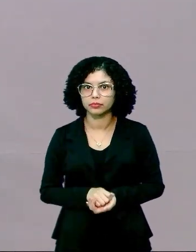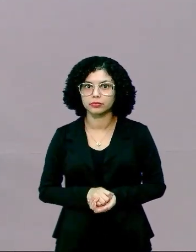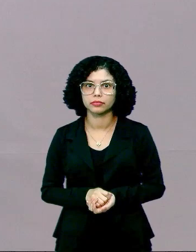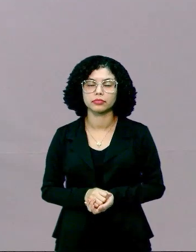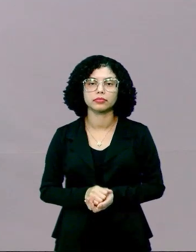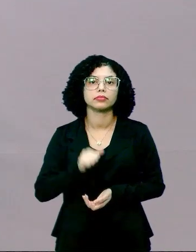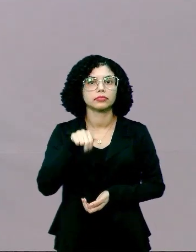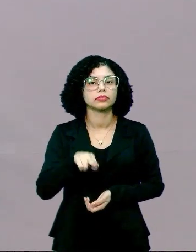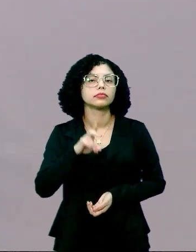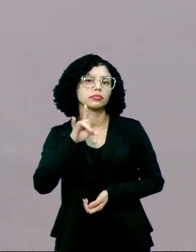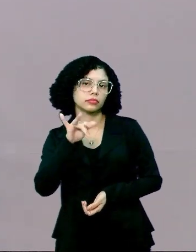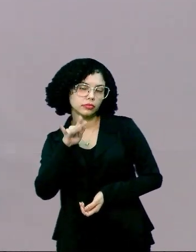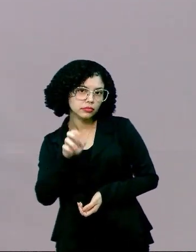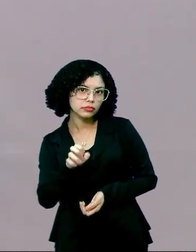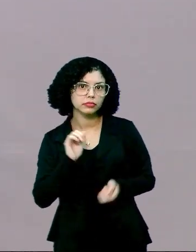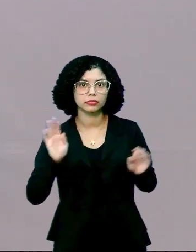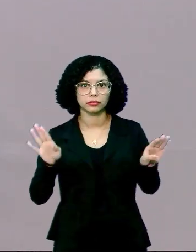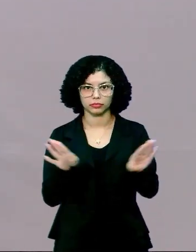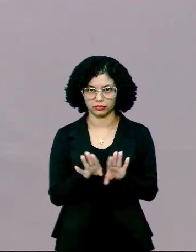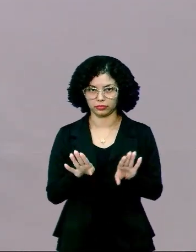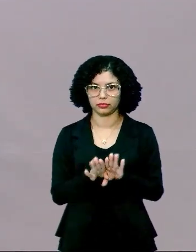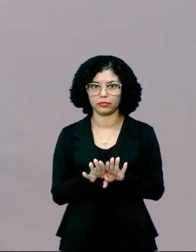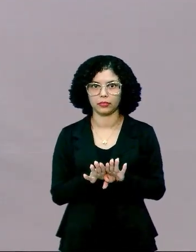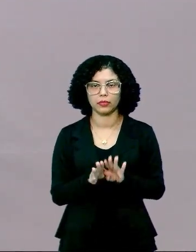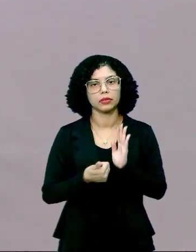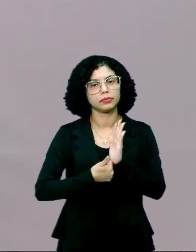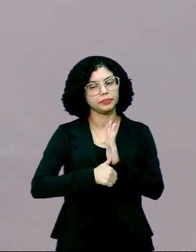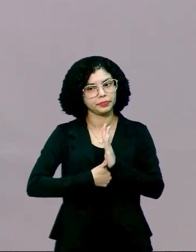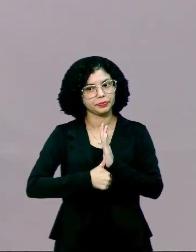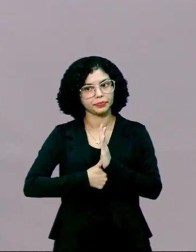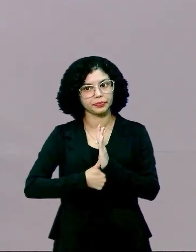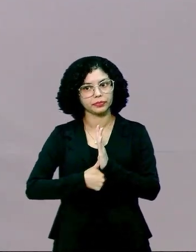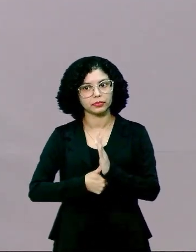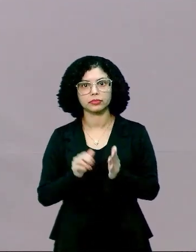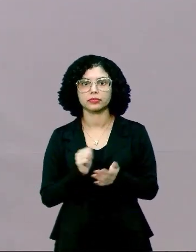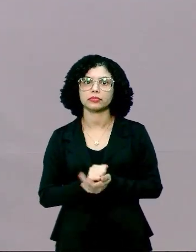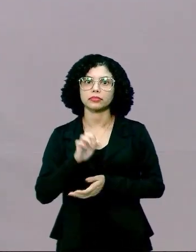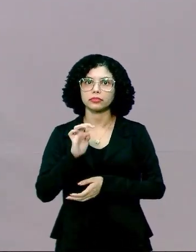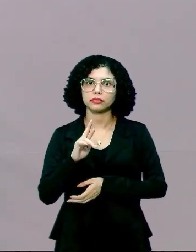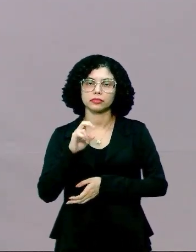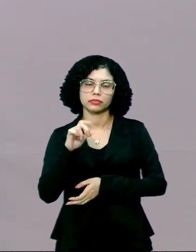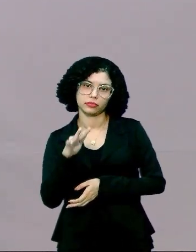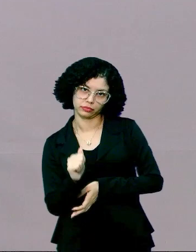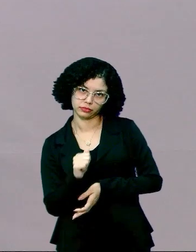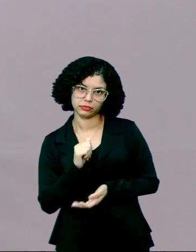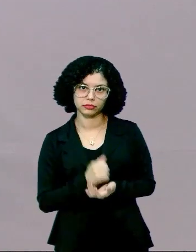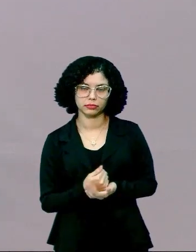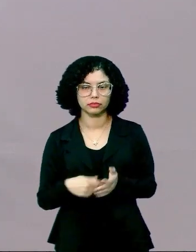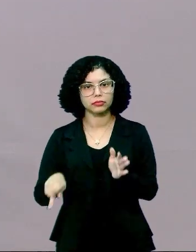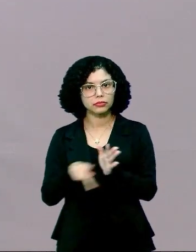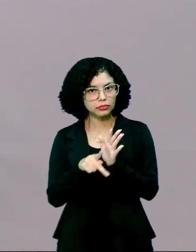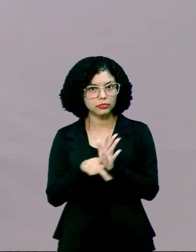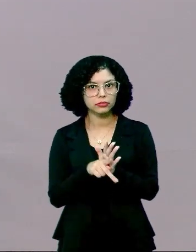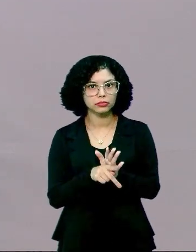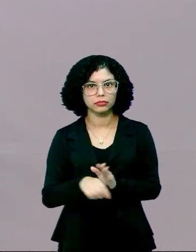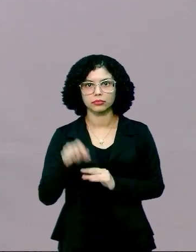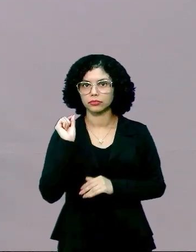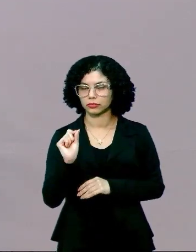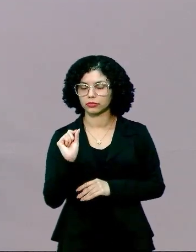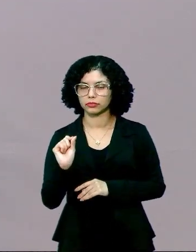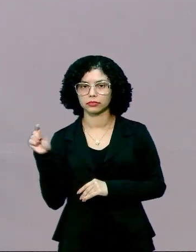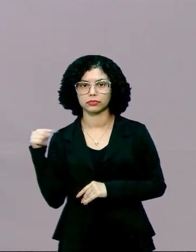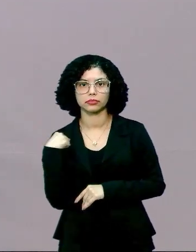da nacionalidade e também da identidade, da etnia, enfim, exatamente o que